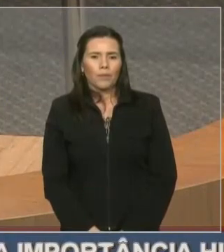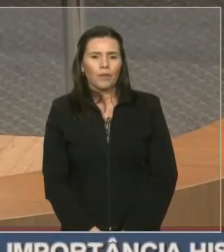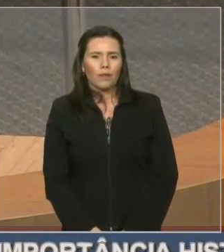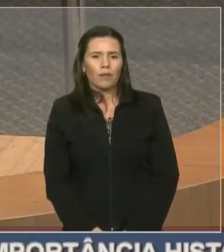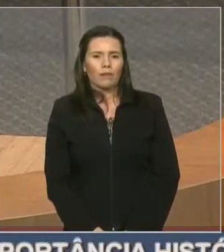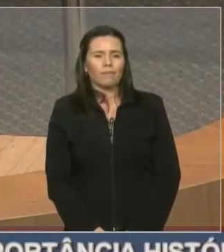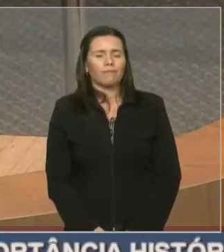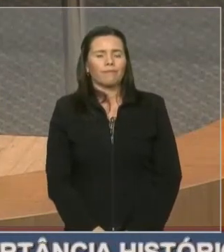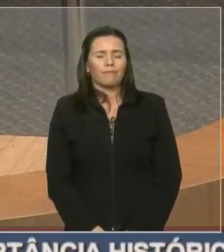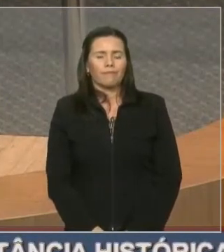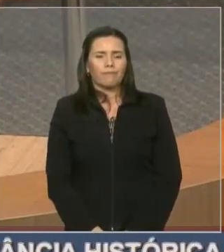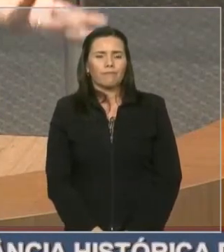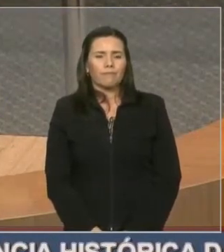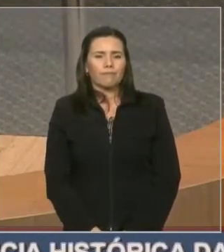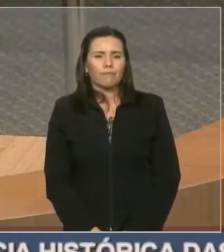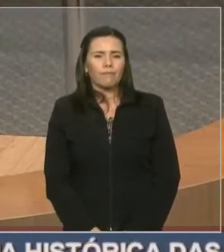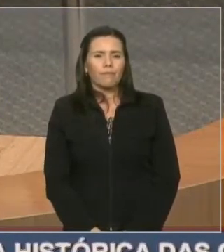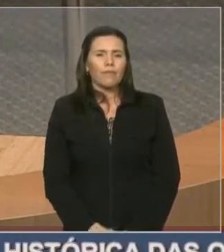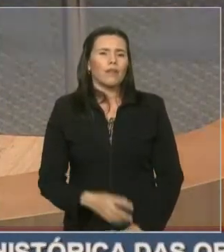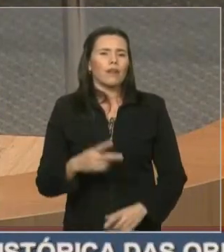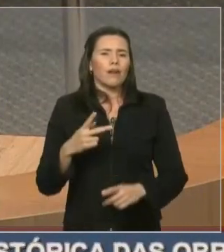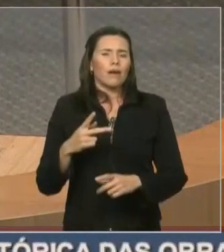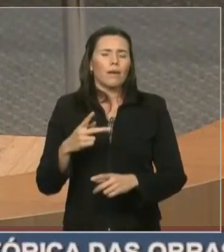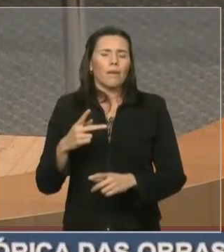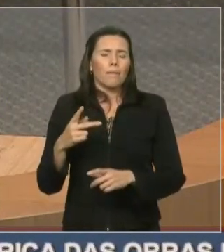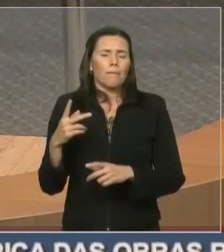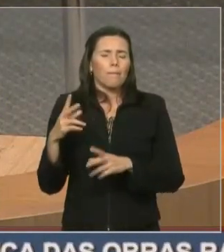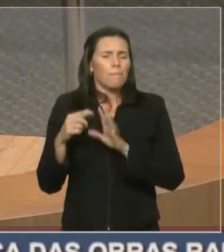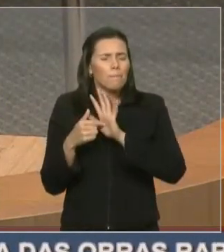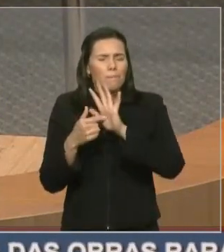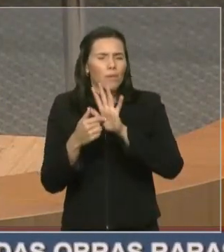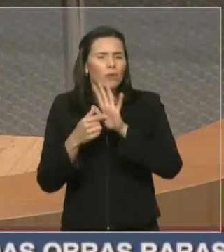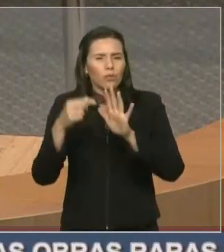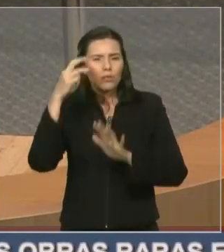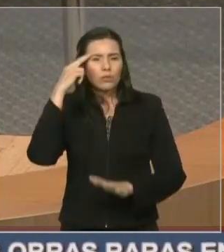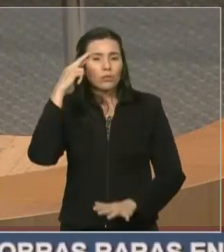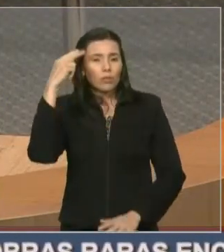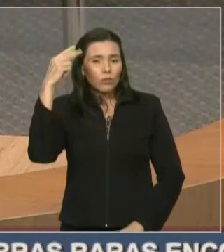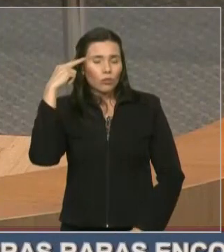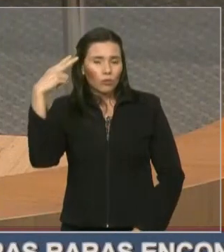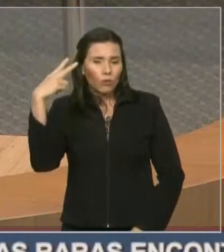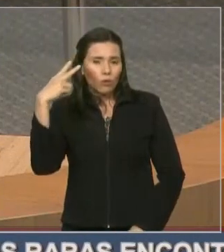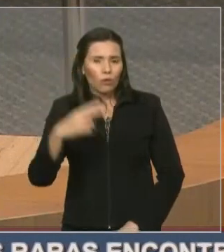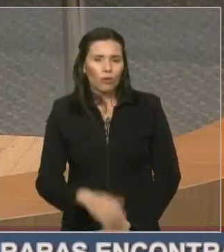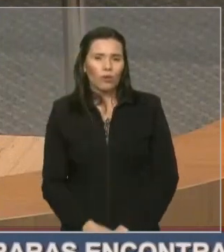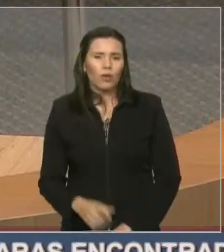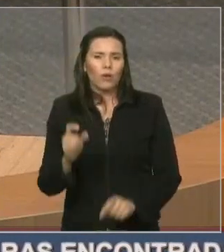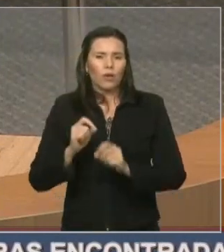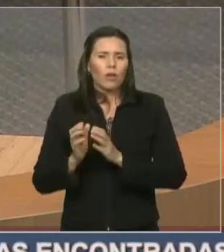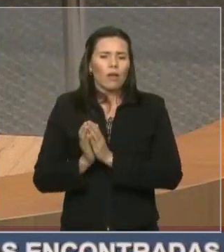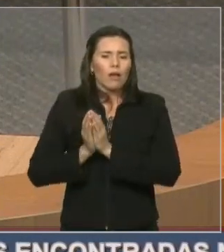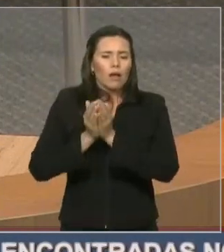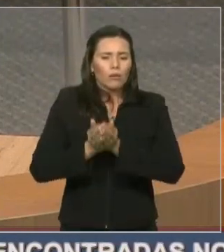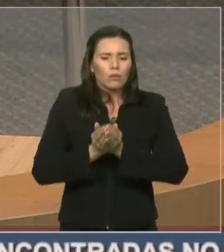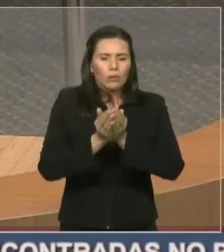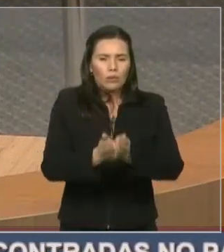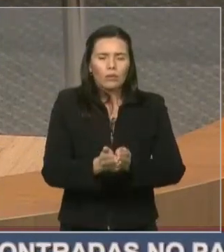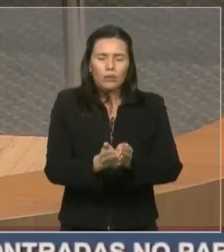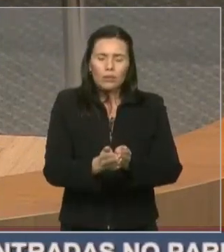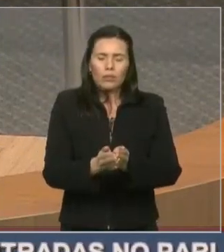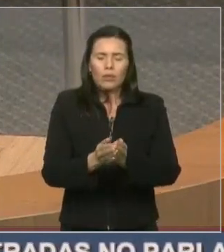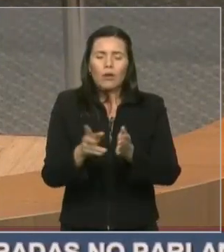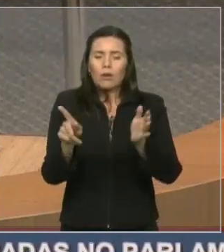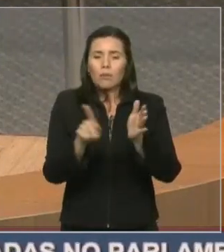cafandistas que estão aí resgatando no fundo dos mares, que é aquelas esquadras da Espanha, da França, da Inglaterra,